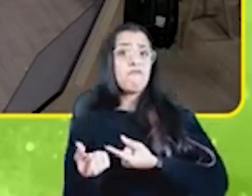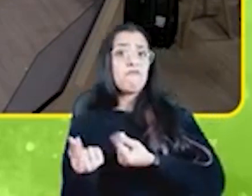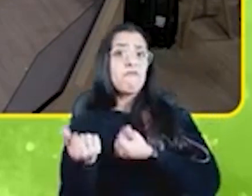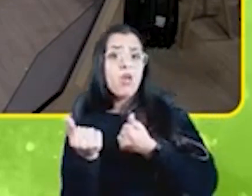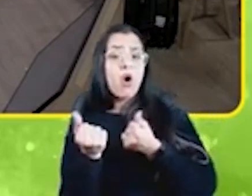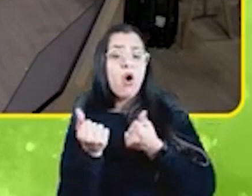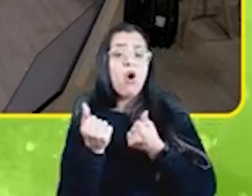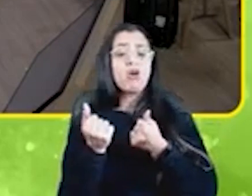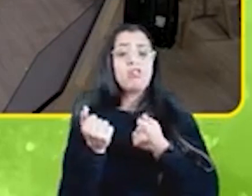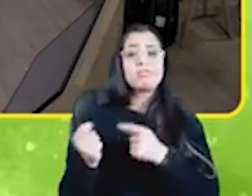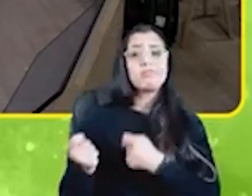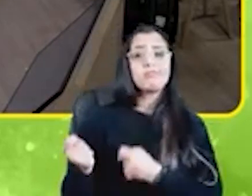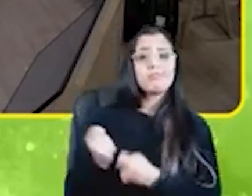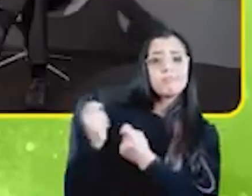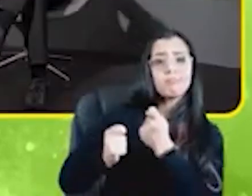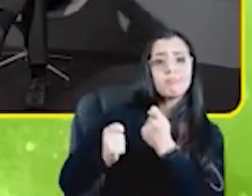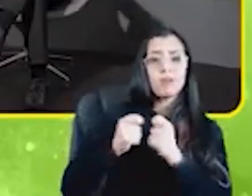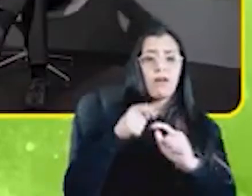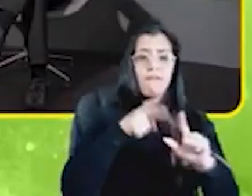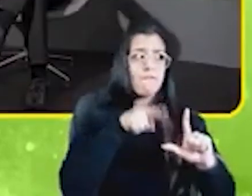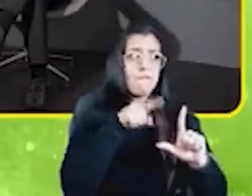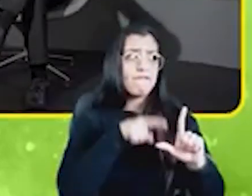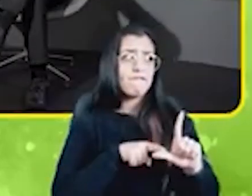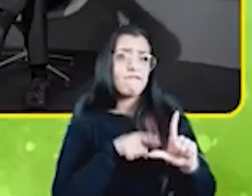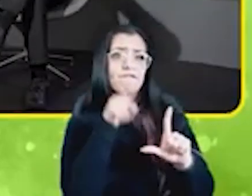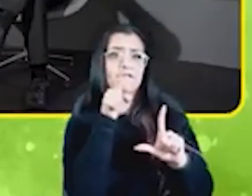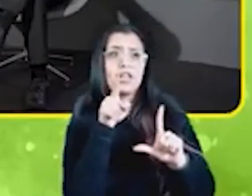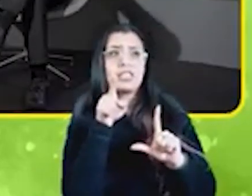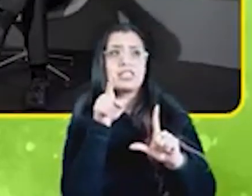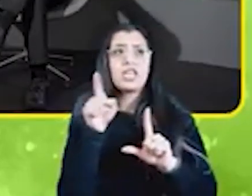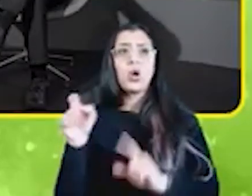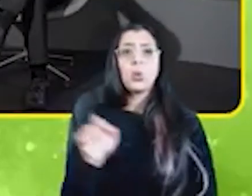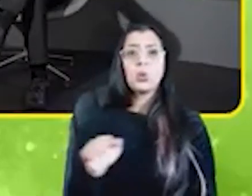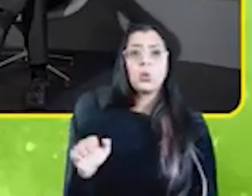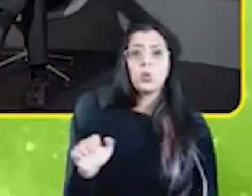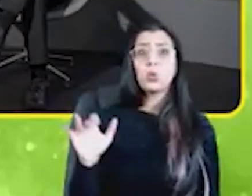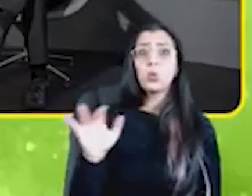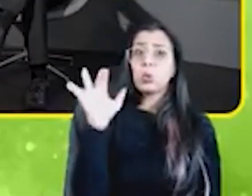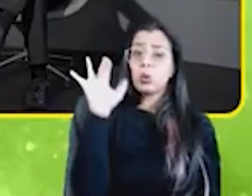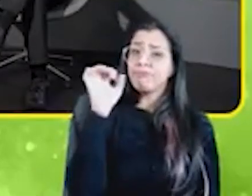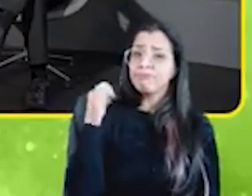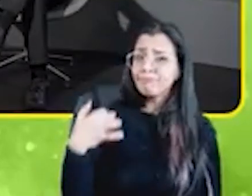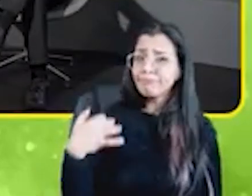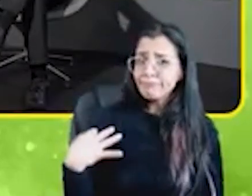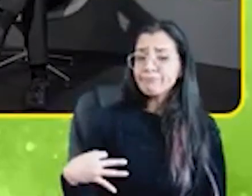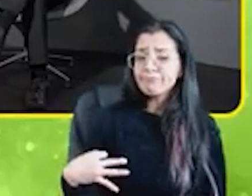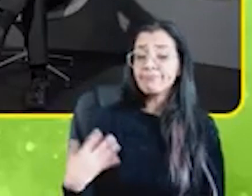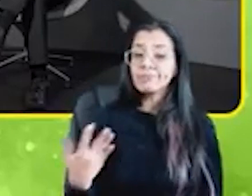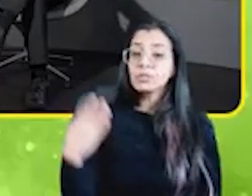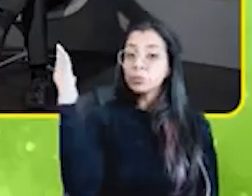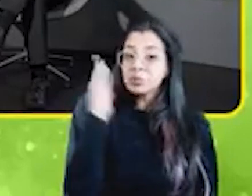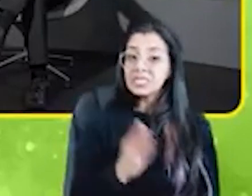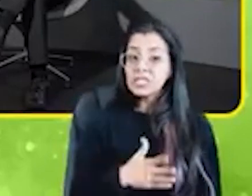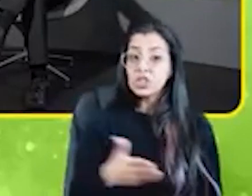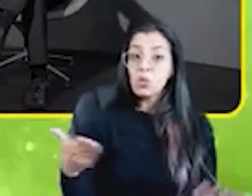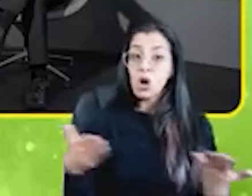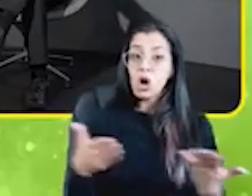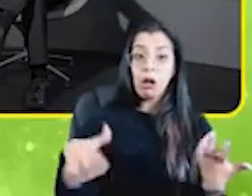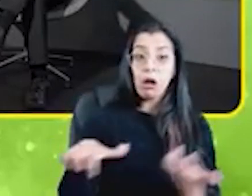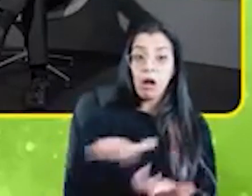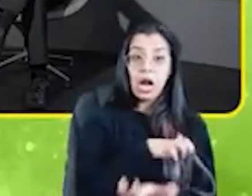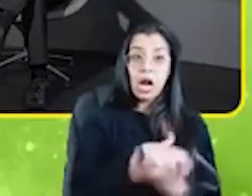em relação verde tá aí o preço da energia tá subindo então o Brasil que começou a sua revolução lá atrás